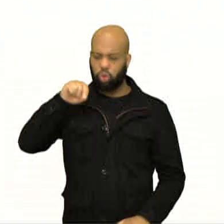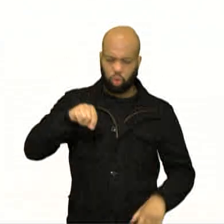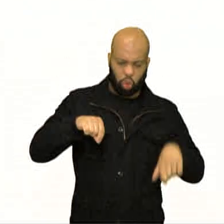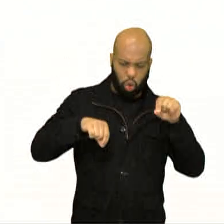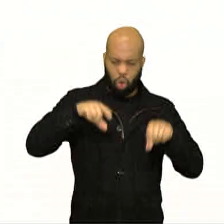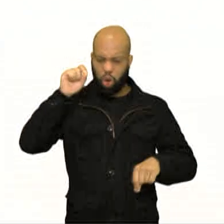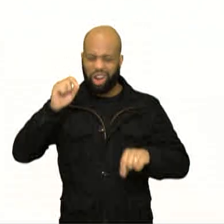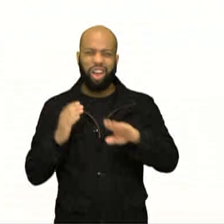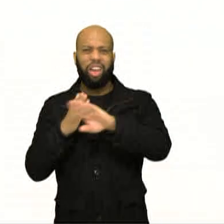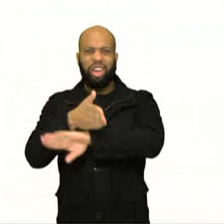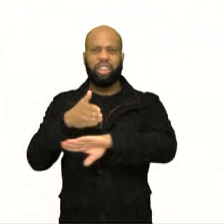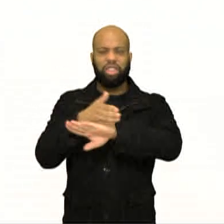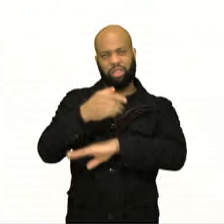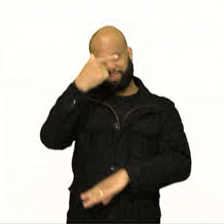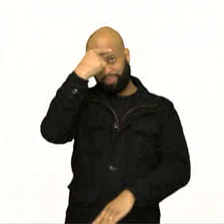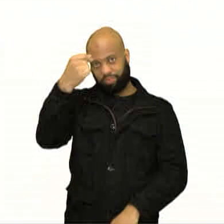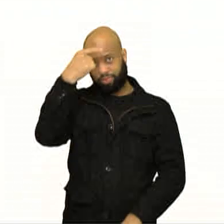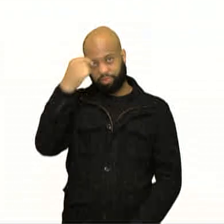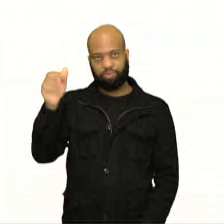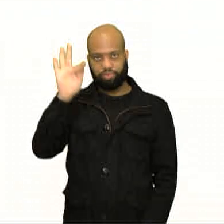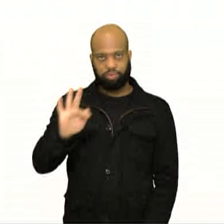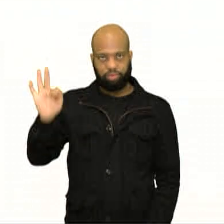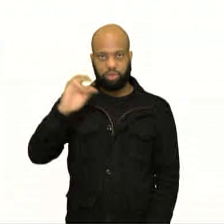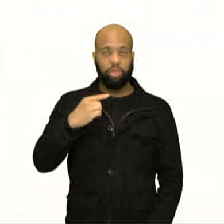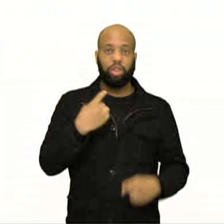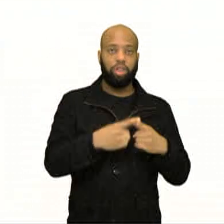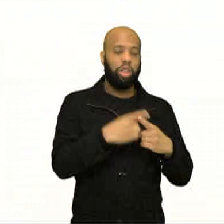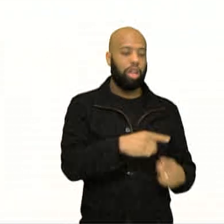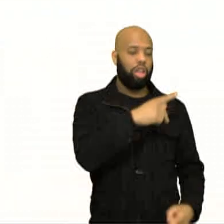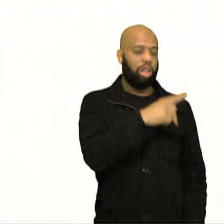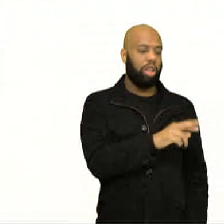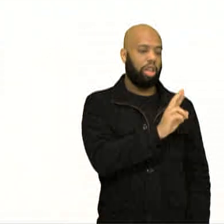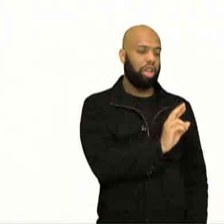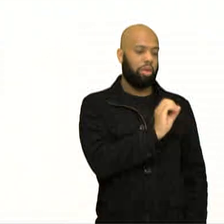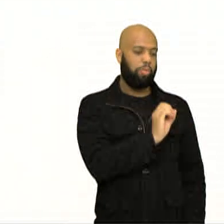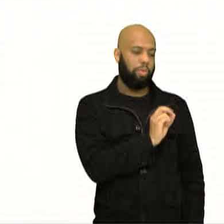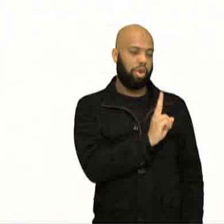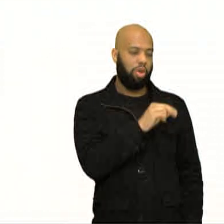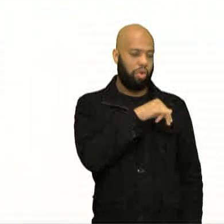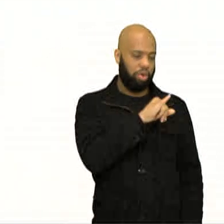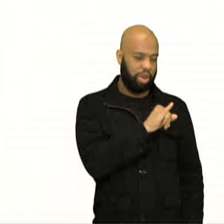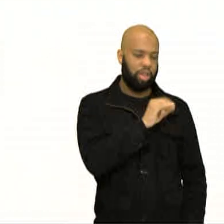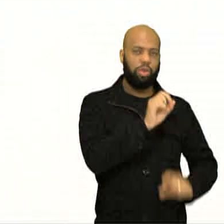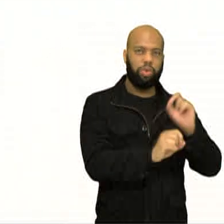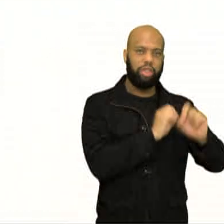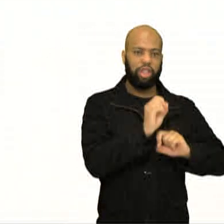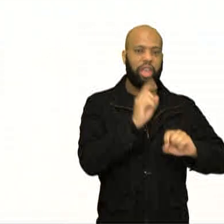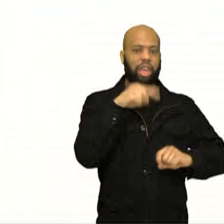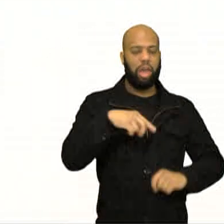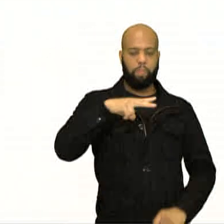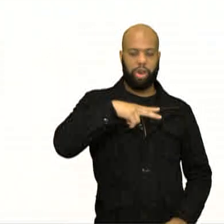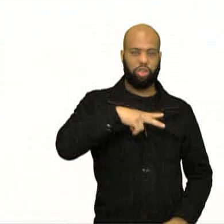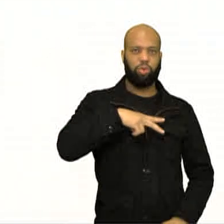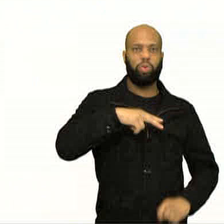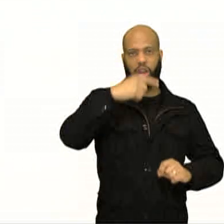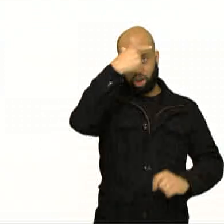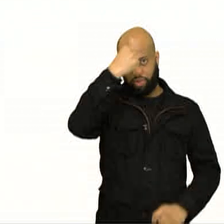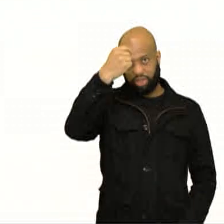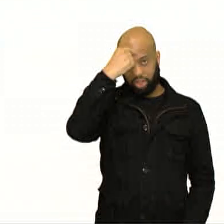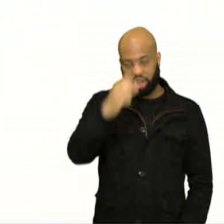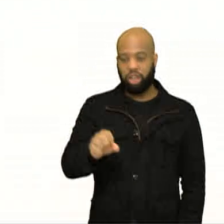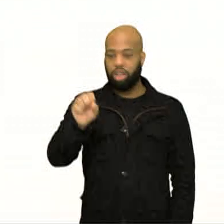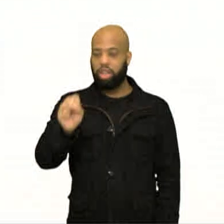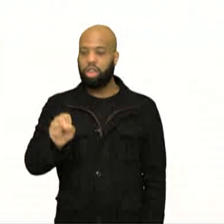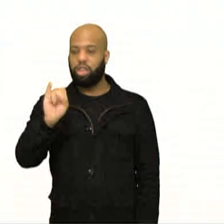as universidades, o ProUni para as universidades particulares e o SISU para as públicas, né? Eu sei que muitos